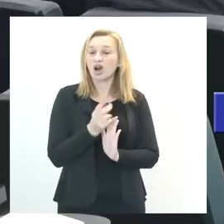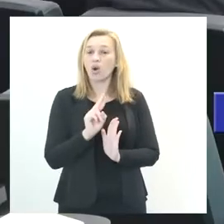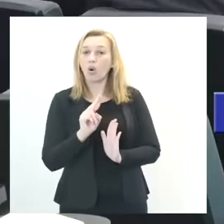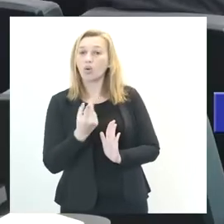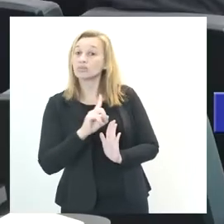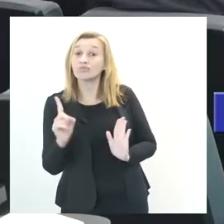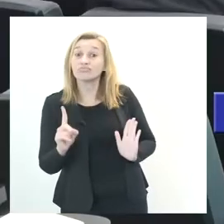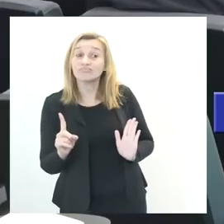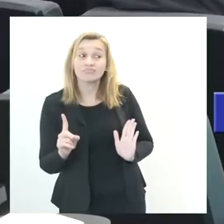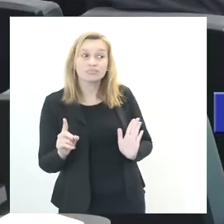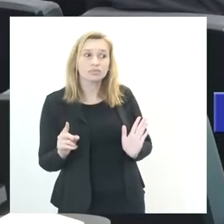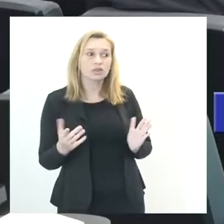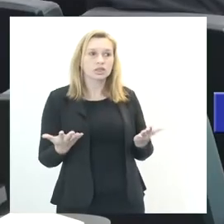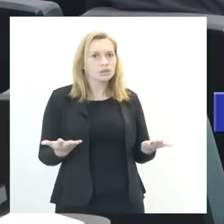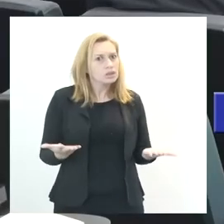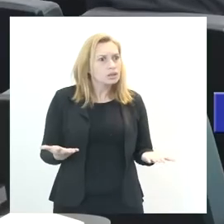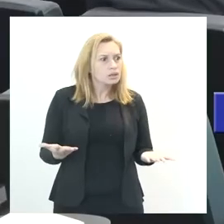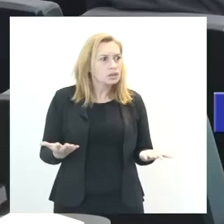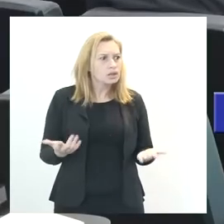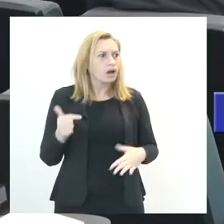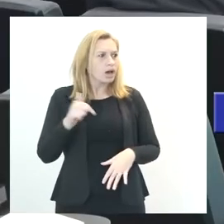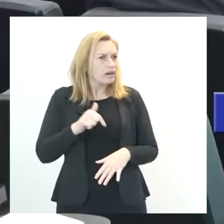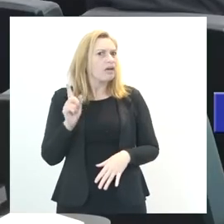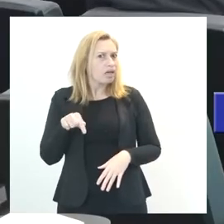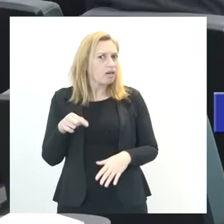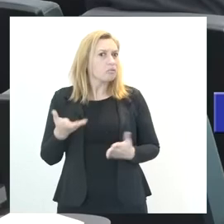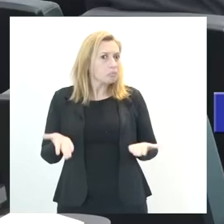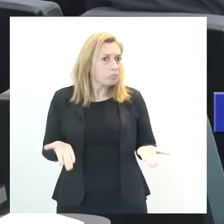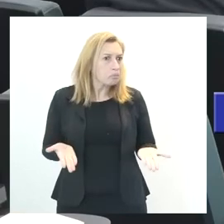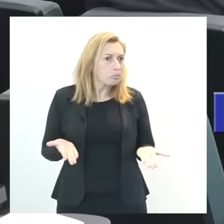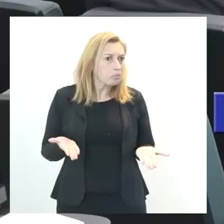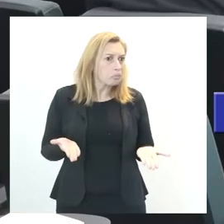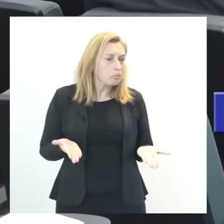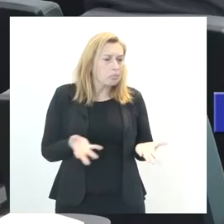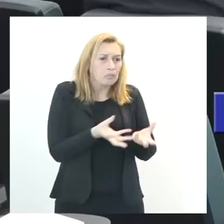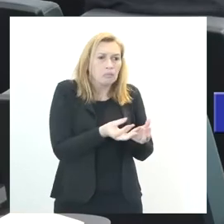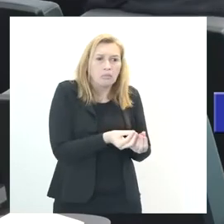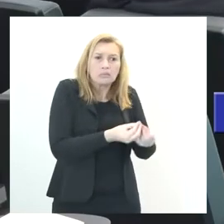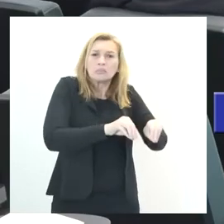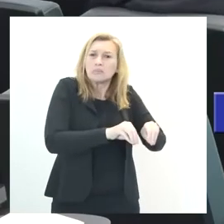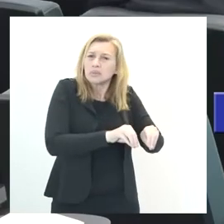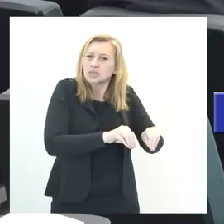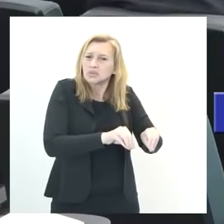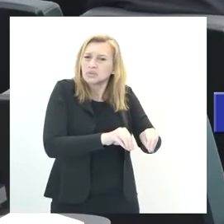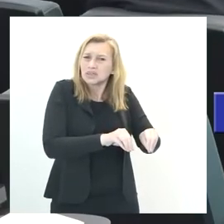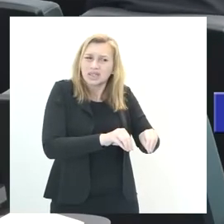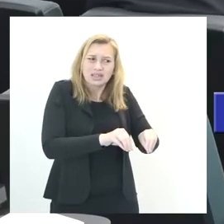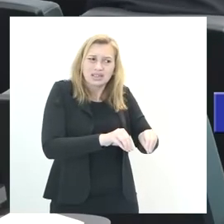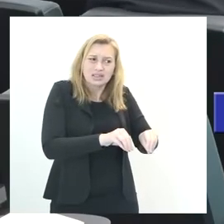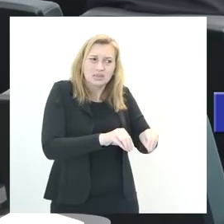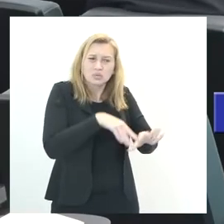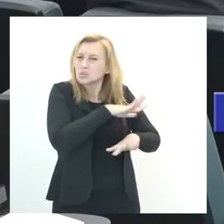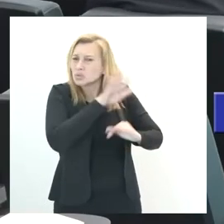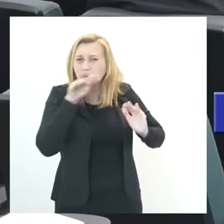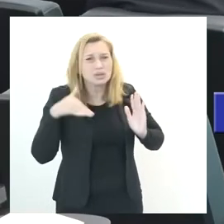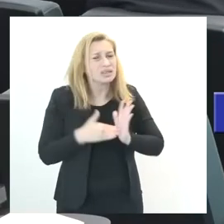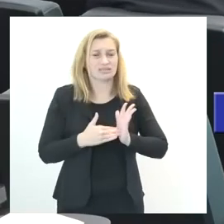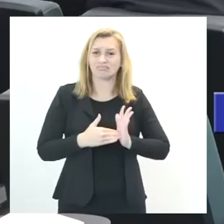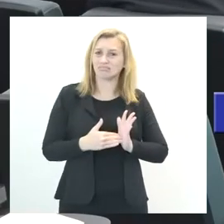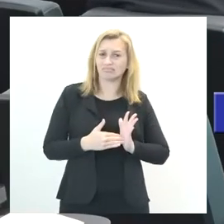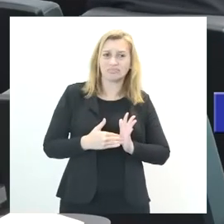é isso aqui aqui é assim é um Digimon ti o botão